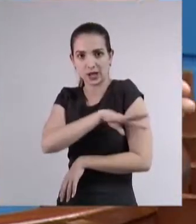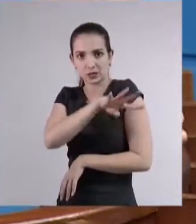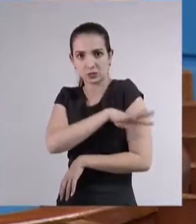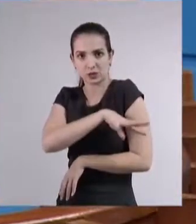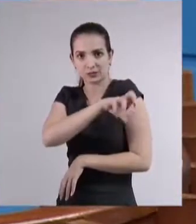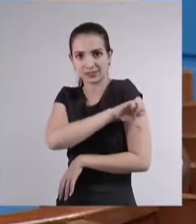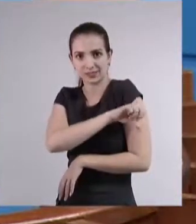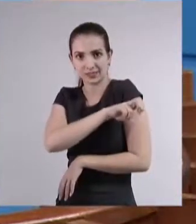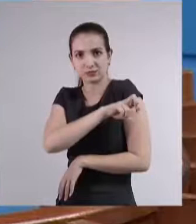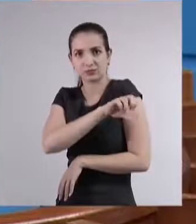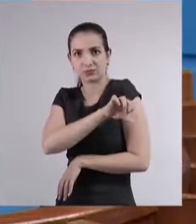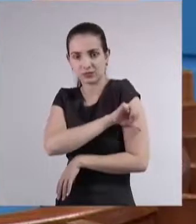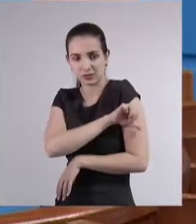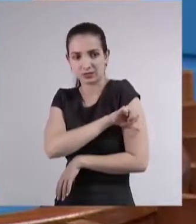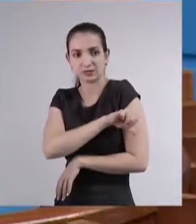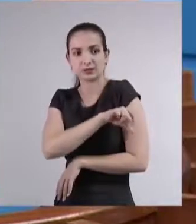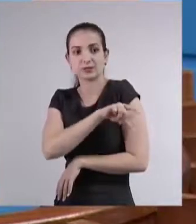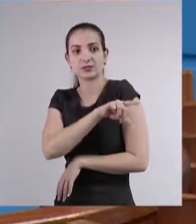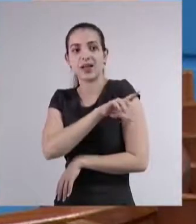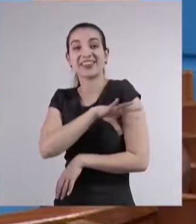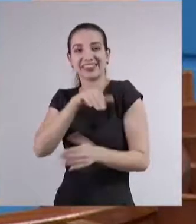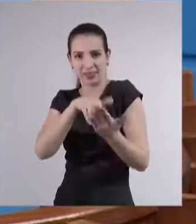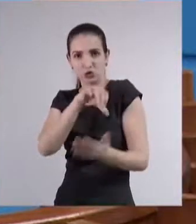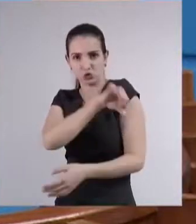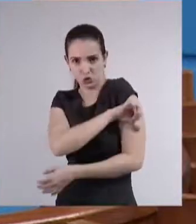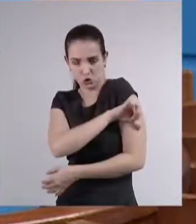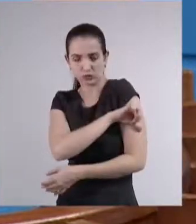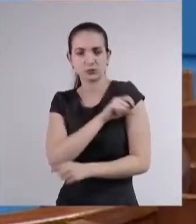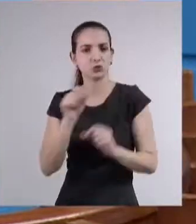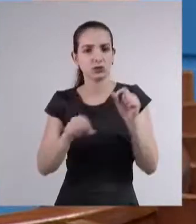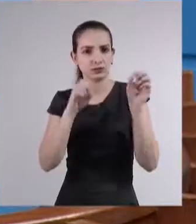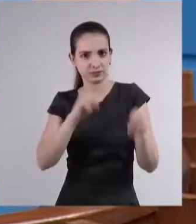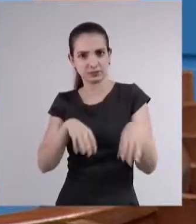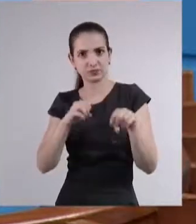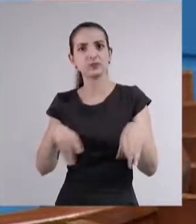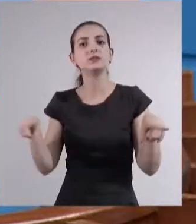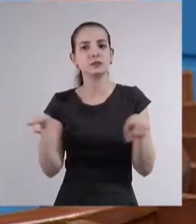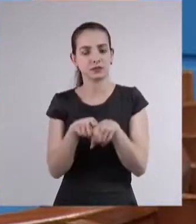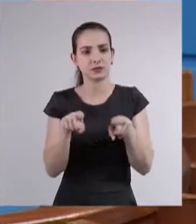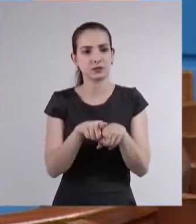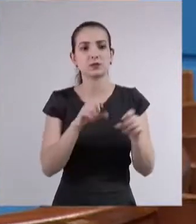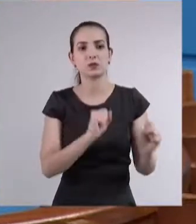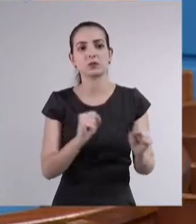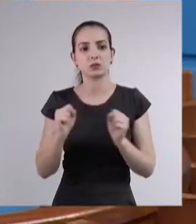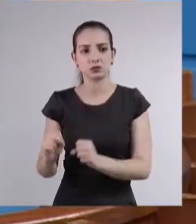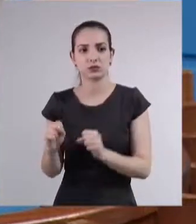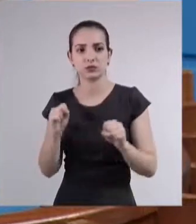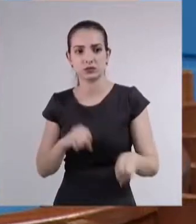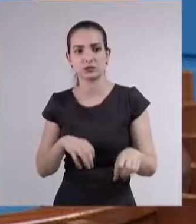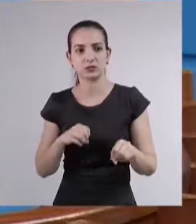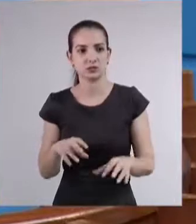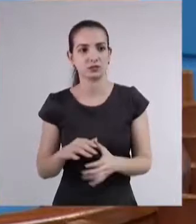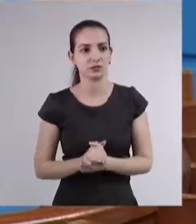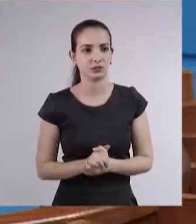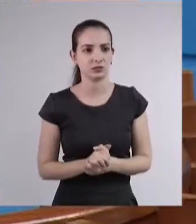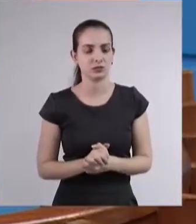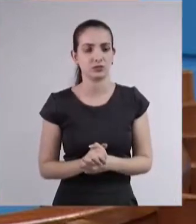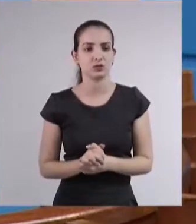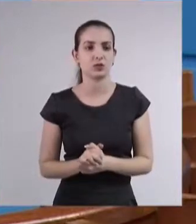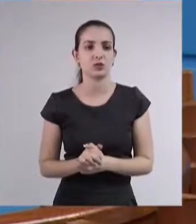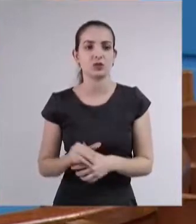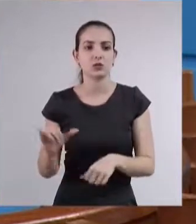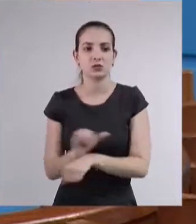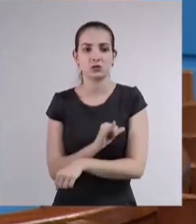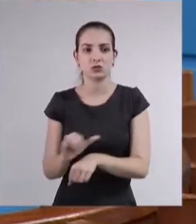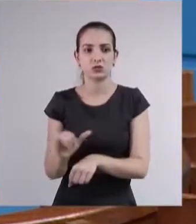1º ao 9º ano, ela poderá ser feita também através da modalidade da